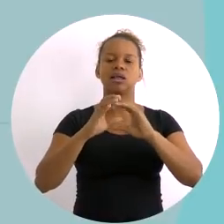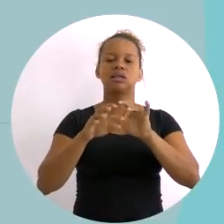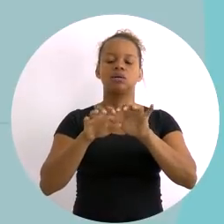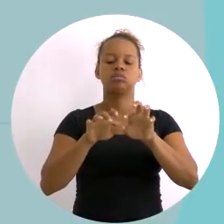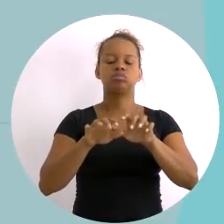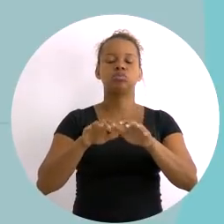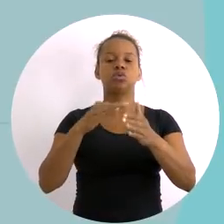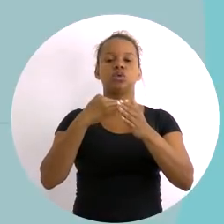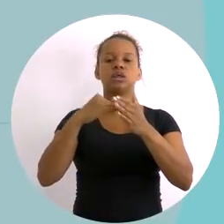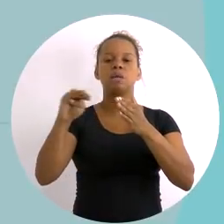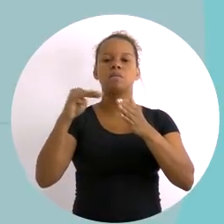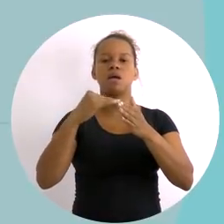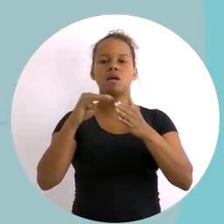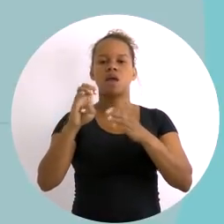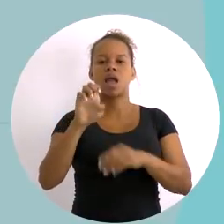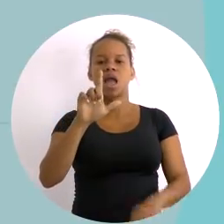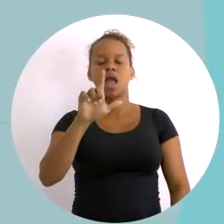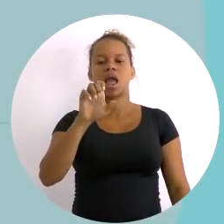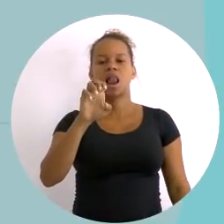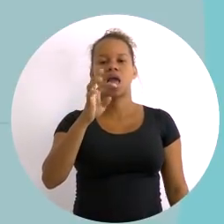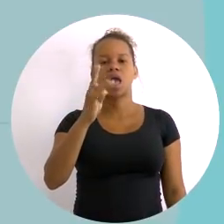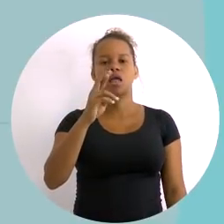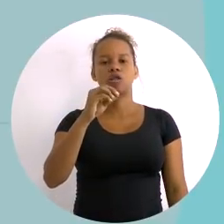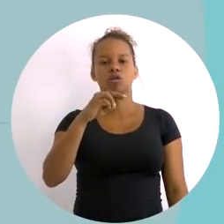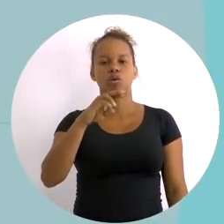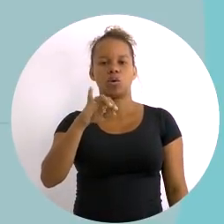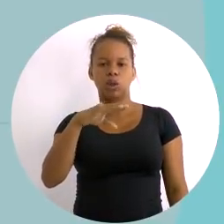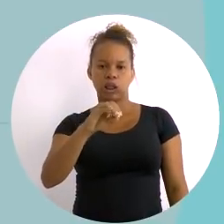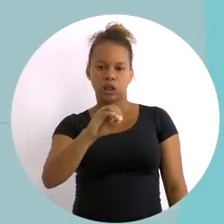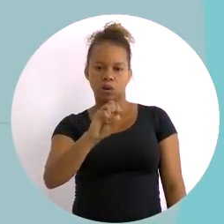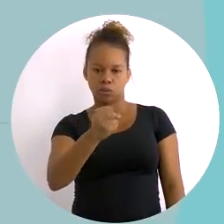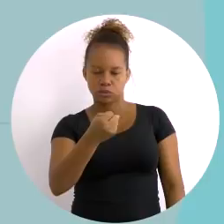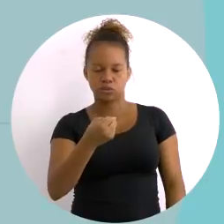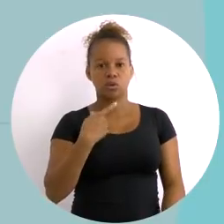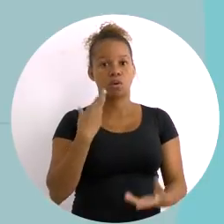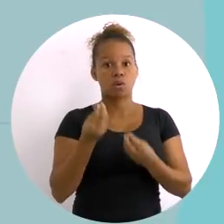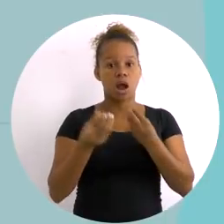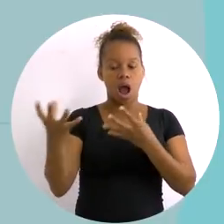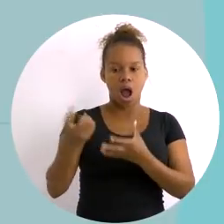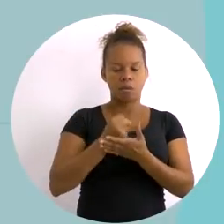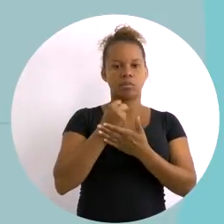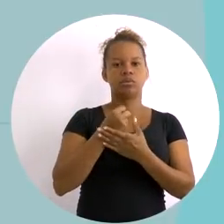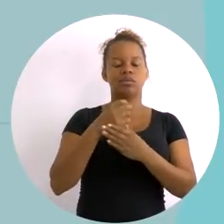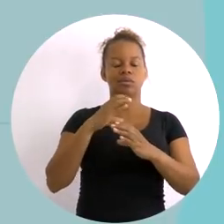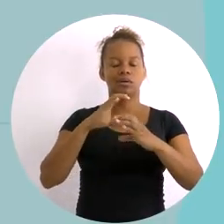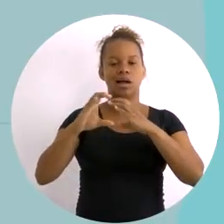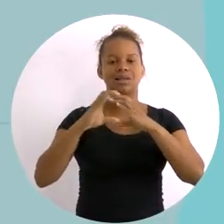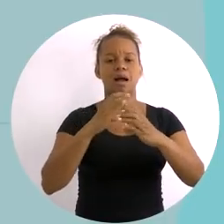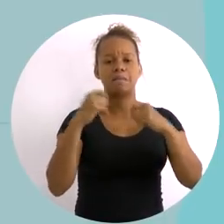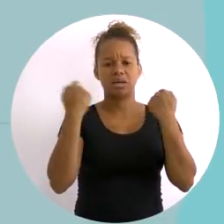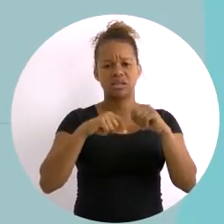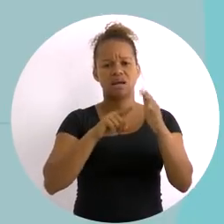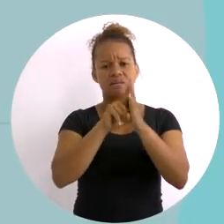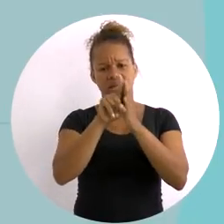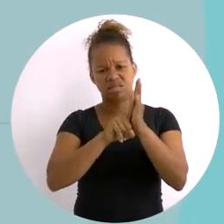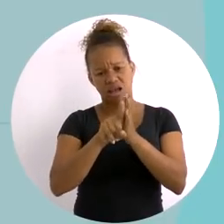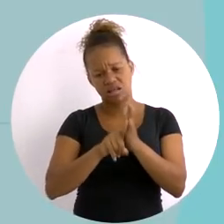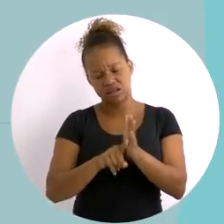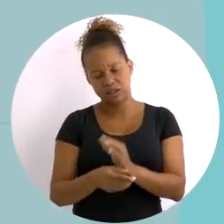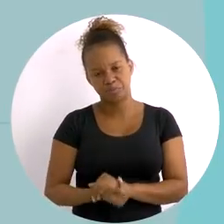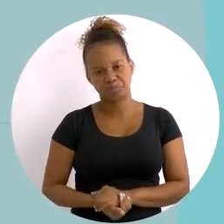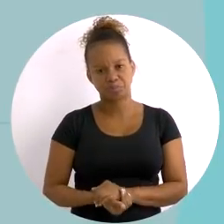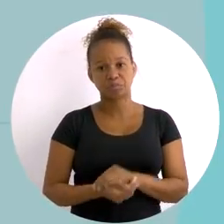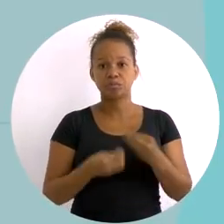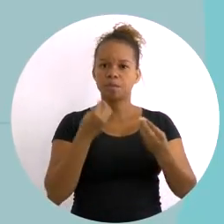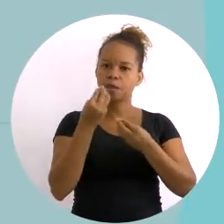através dos meios eletrônicos. Quando nós abordamos a comunicação, se faz necessário uma análise.